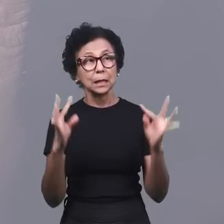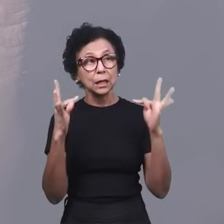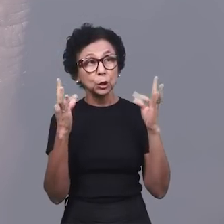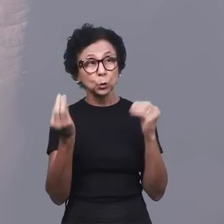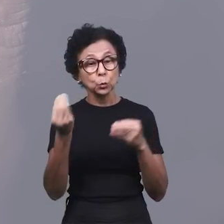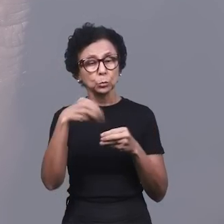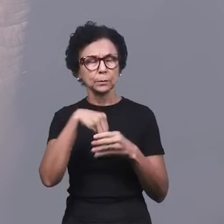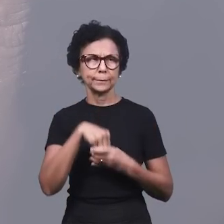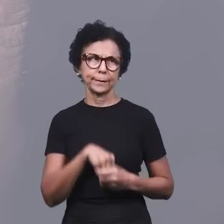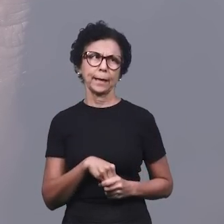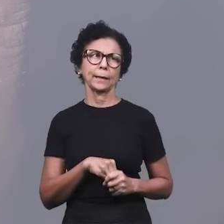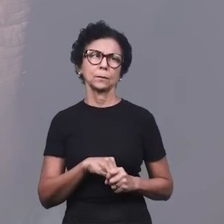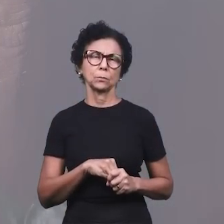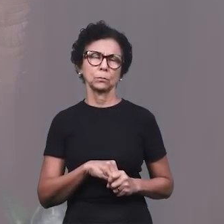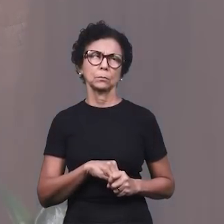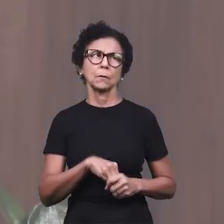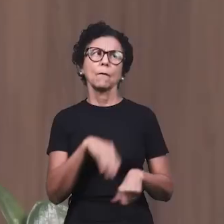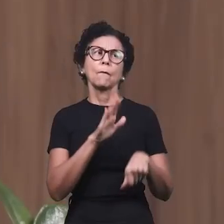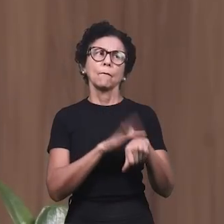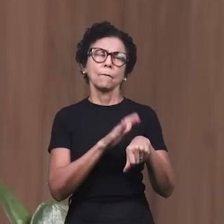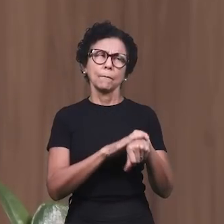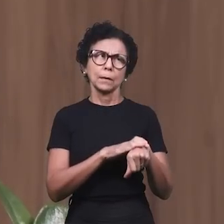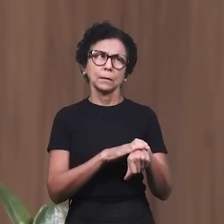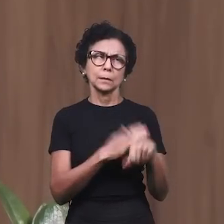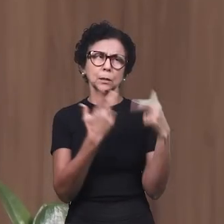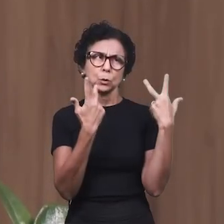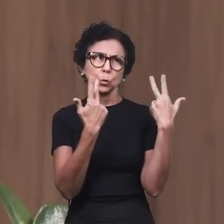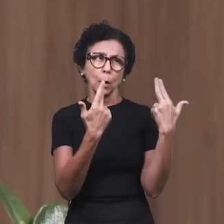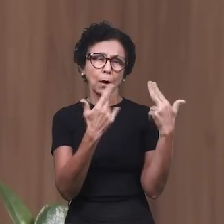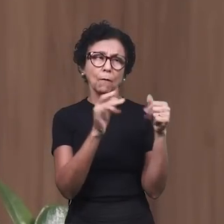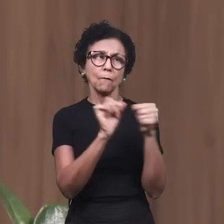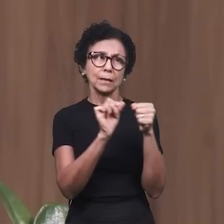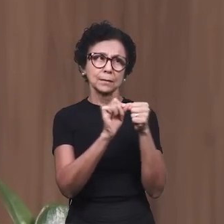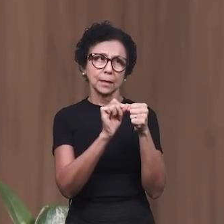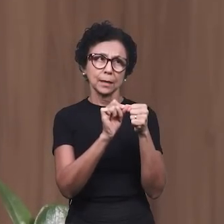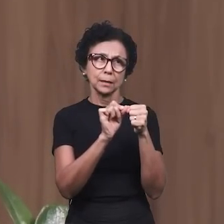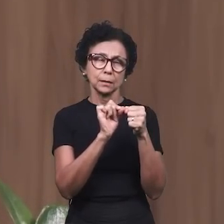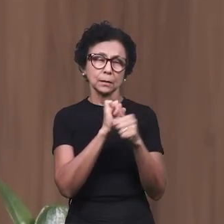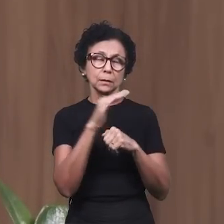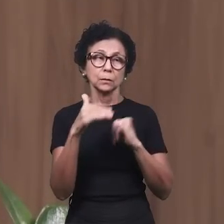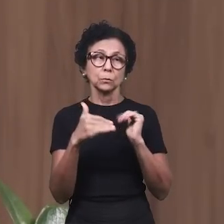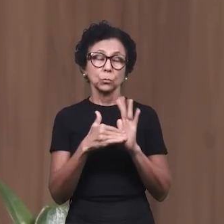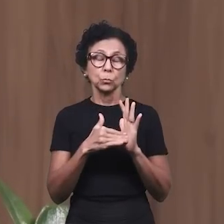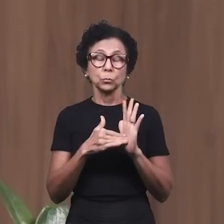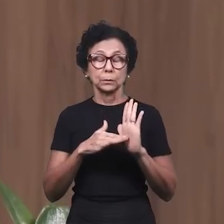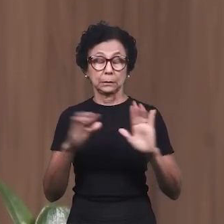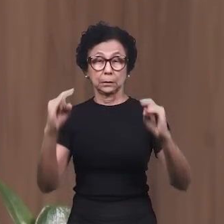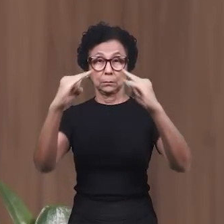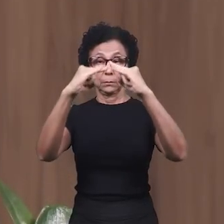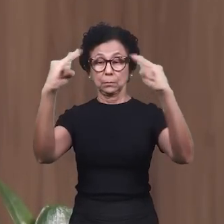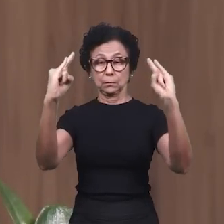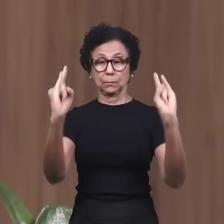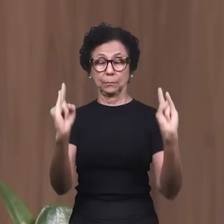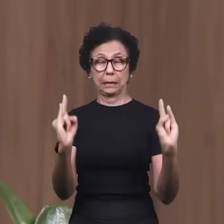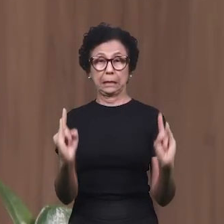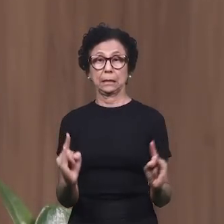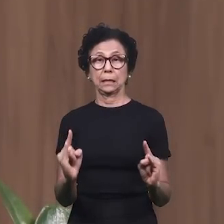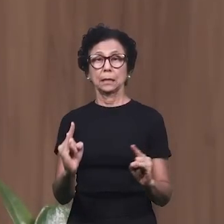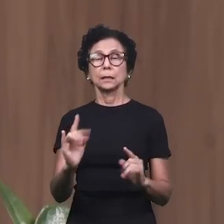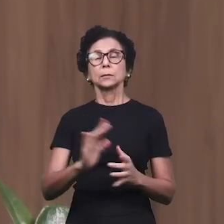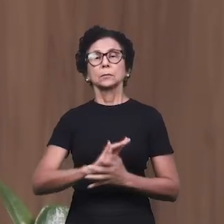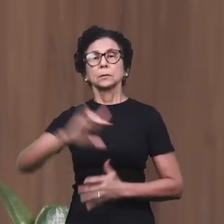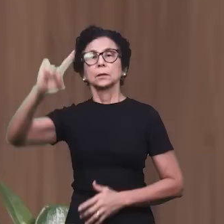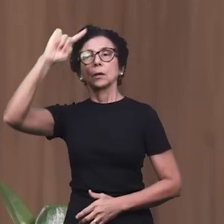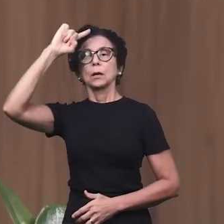vasos, assim mesmo o fareis. Então, diante dessa palavra, nós entendemos que o tabernáculo foi uma ordenança